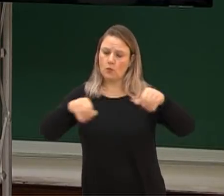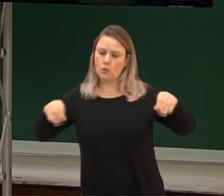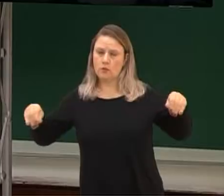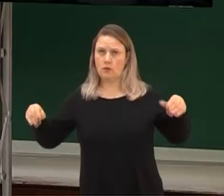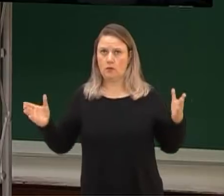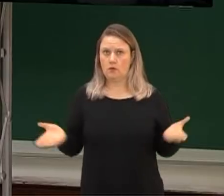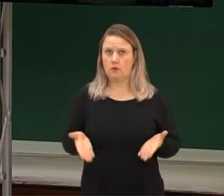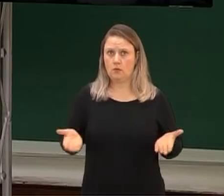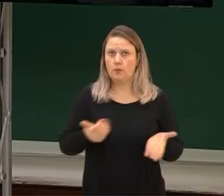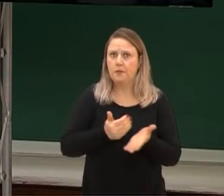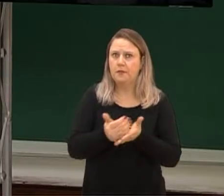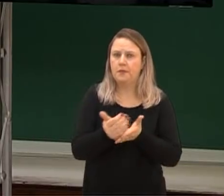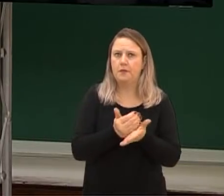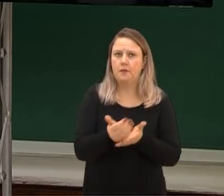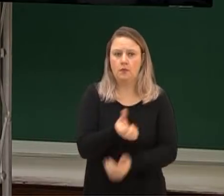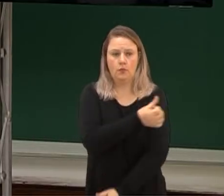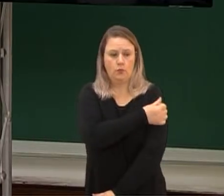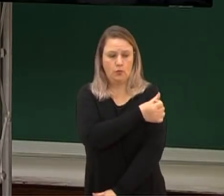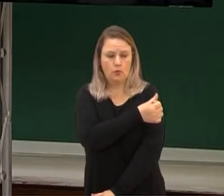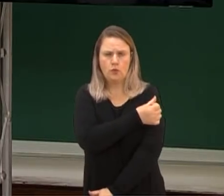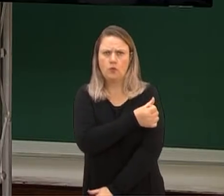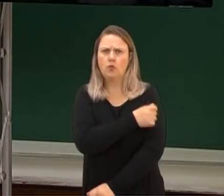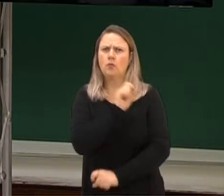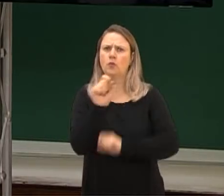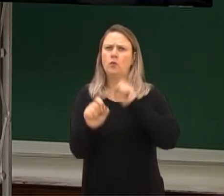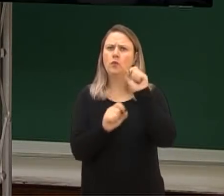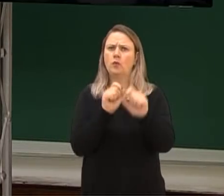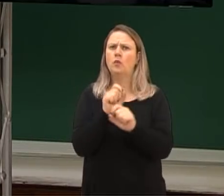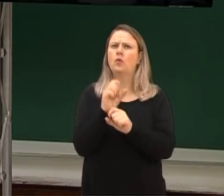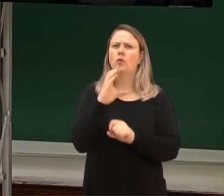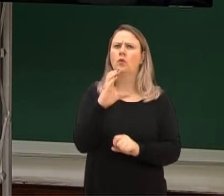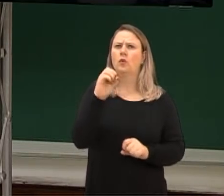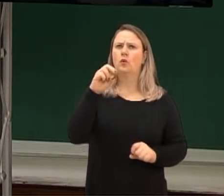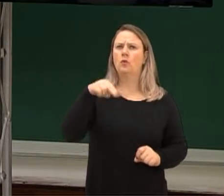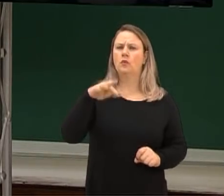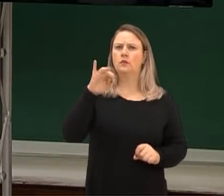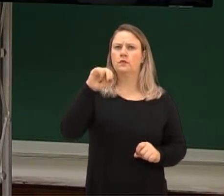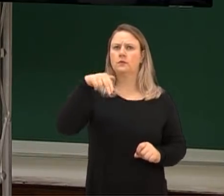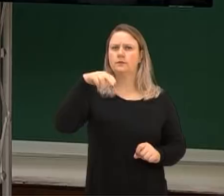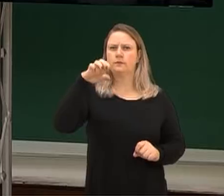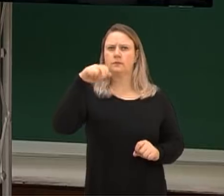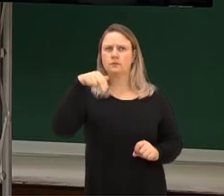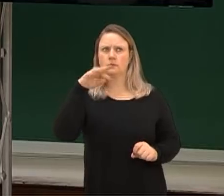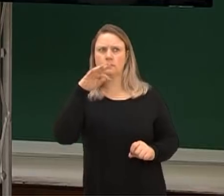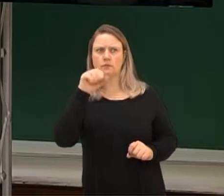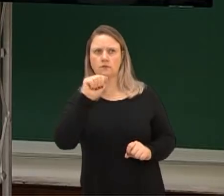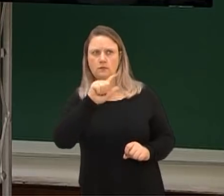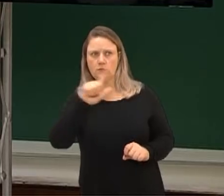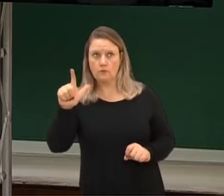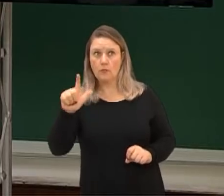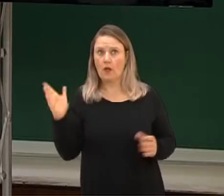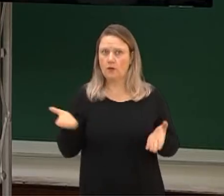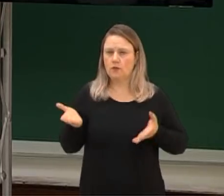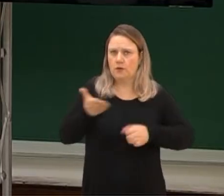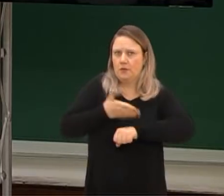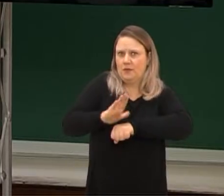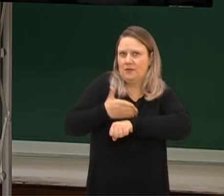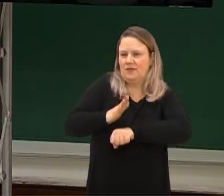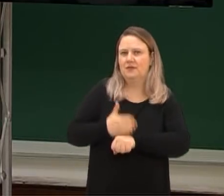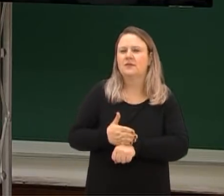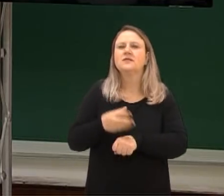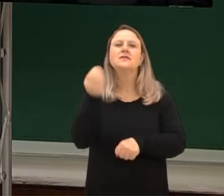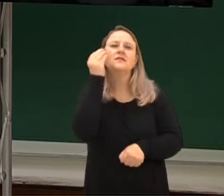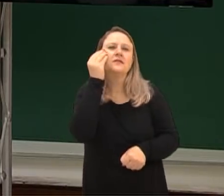né, começamos a trabalhar as formas de relevo continentais. Por isso, eu já trouxe um exercício para vocês, uma atividadezinha, para